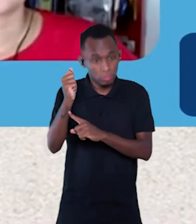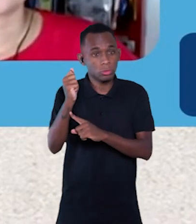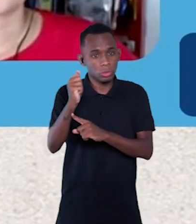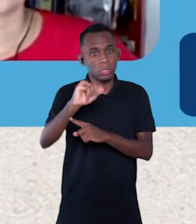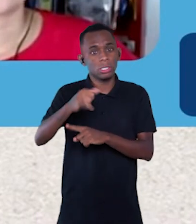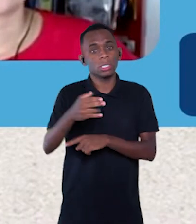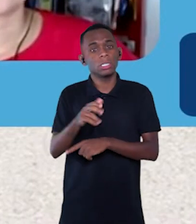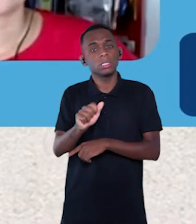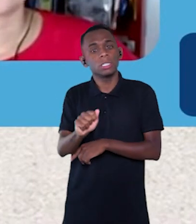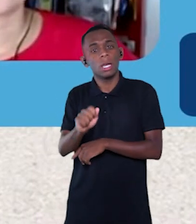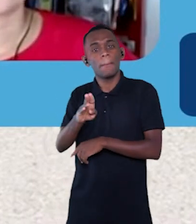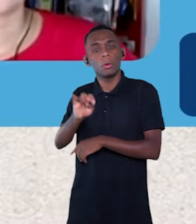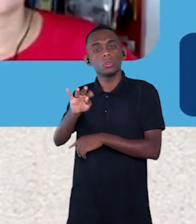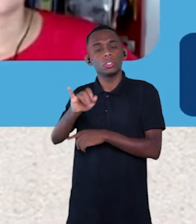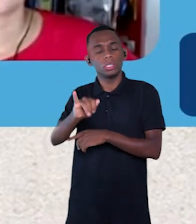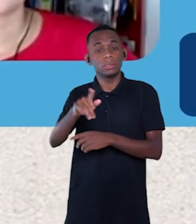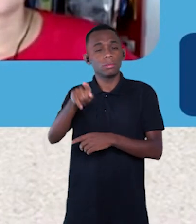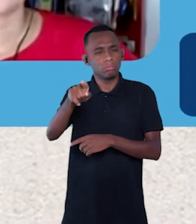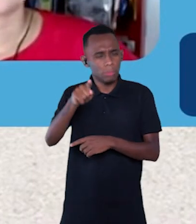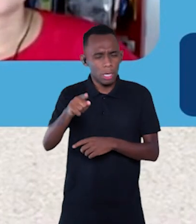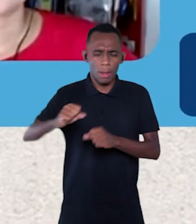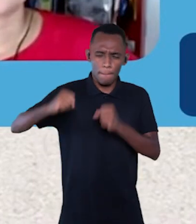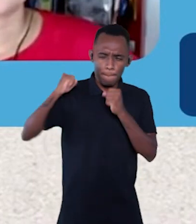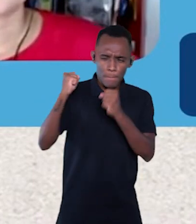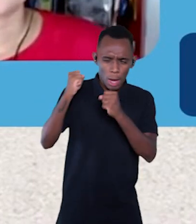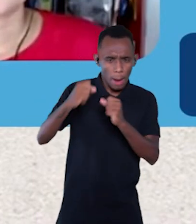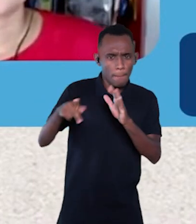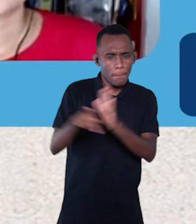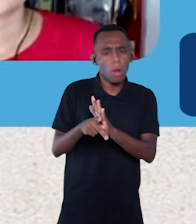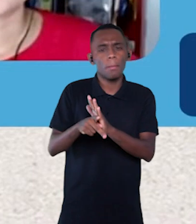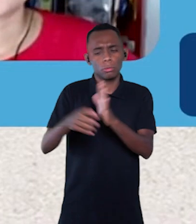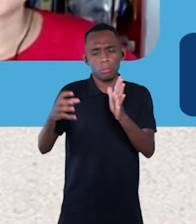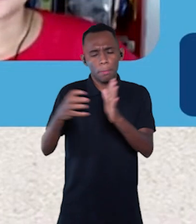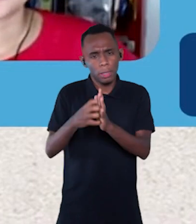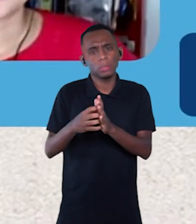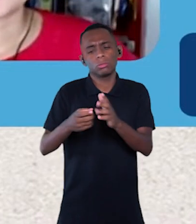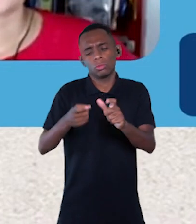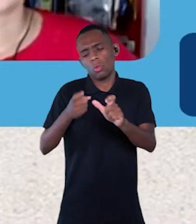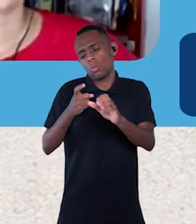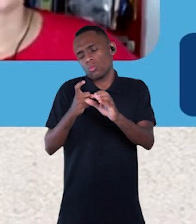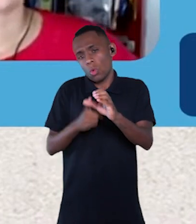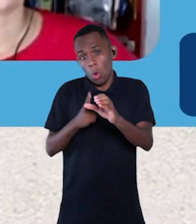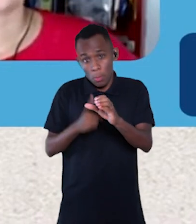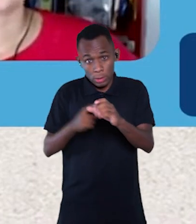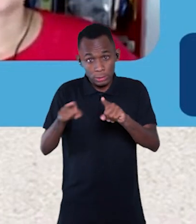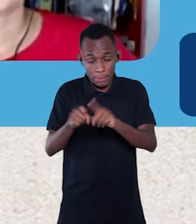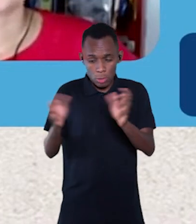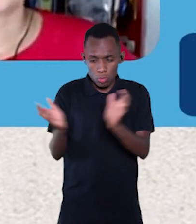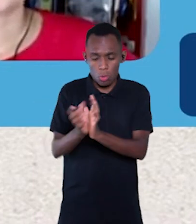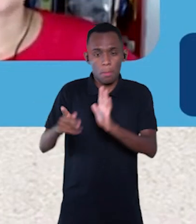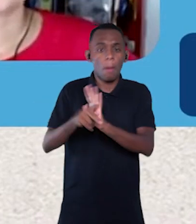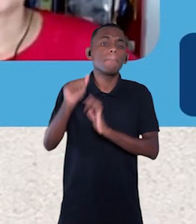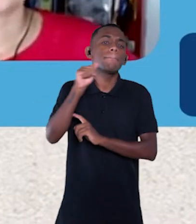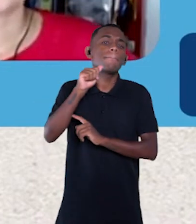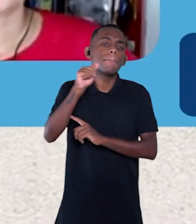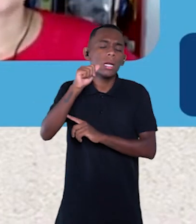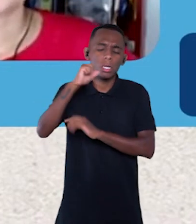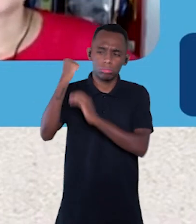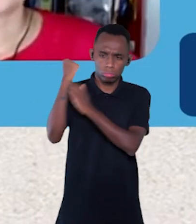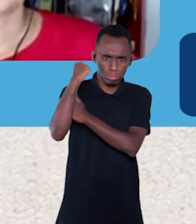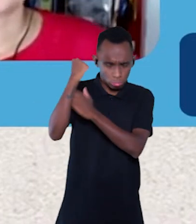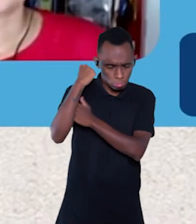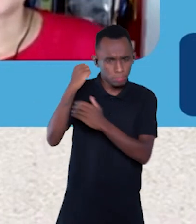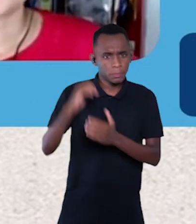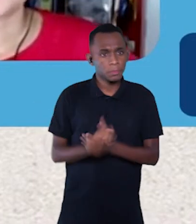Prêmio Jabuti. Júlia é militante do Partido Comunista Brasileiro e do coletivo feminista classista